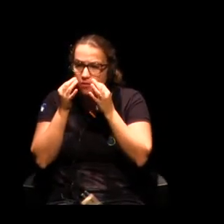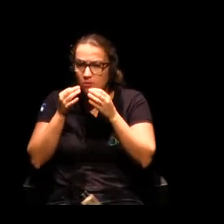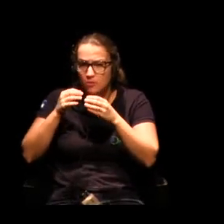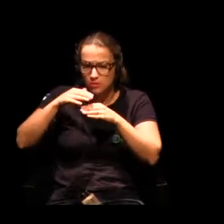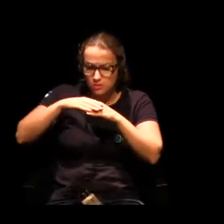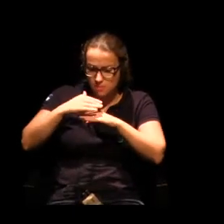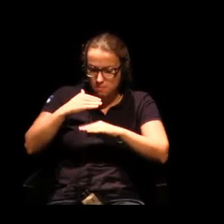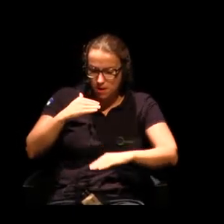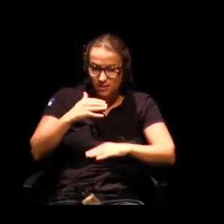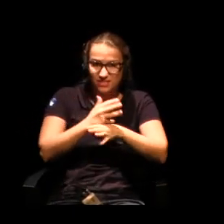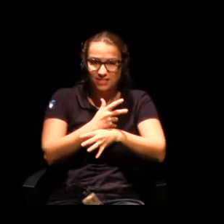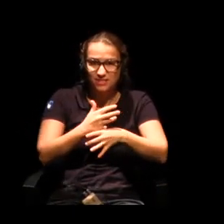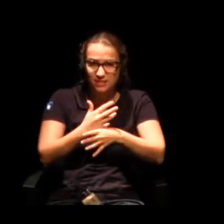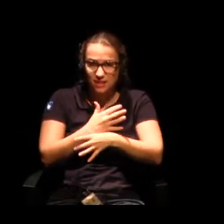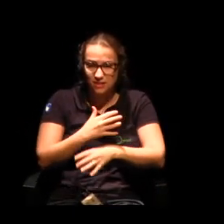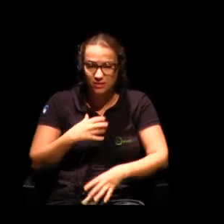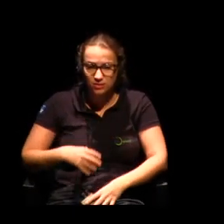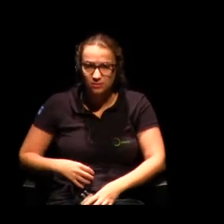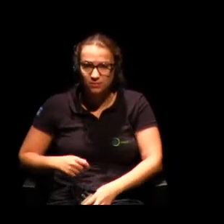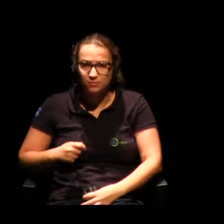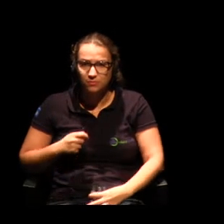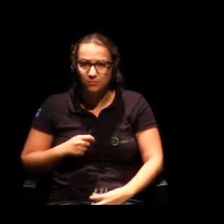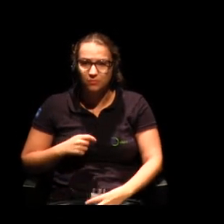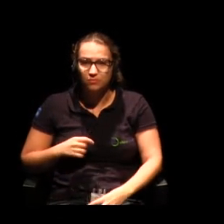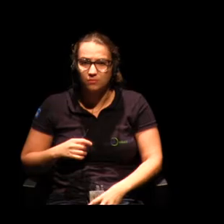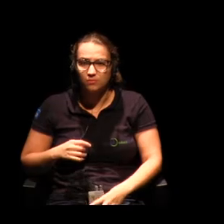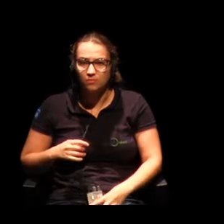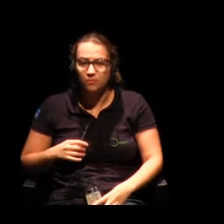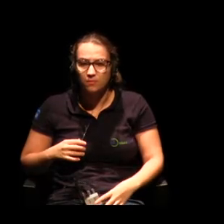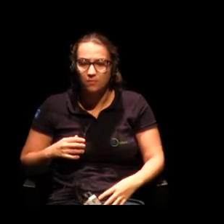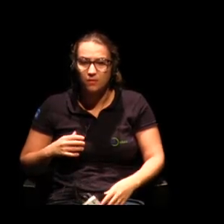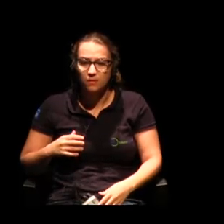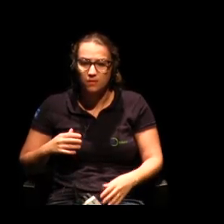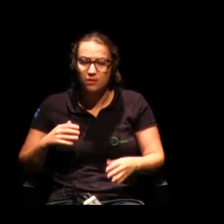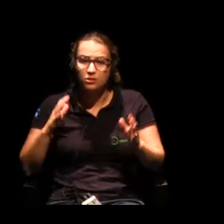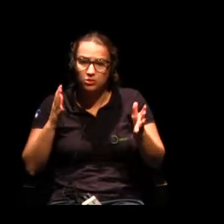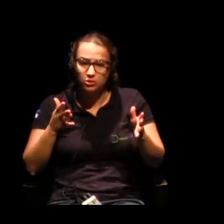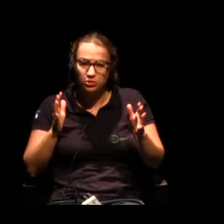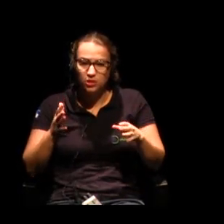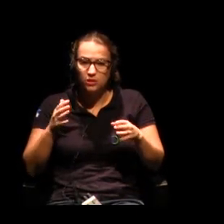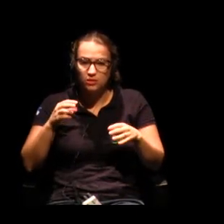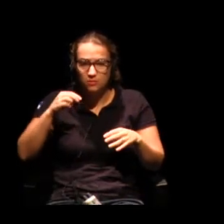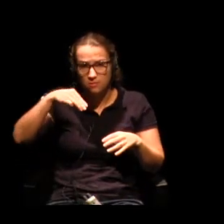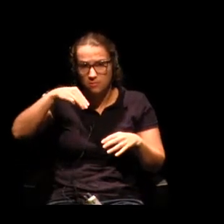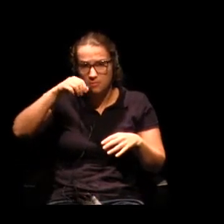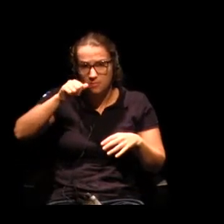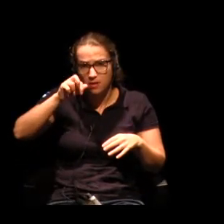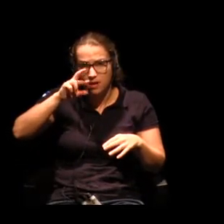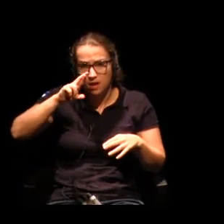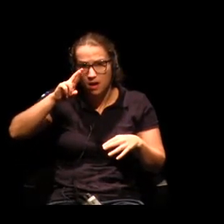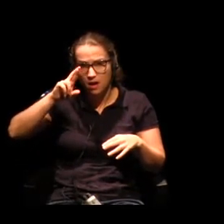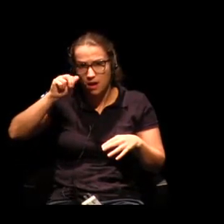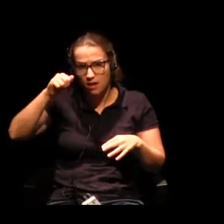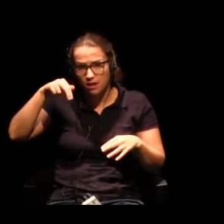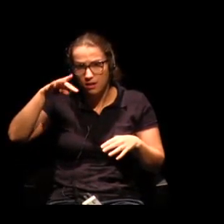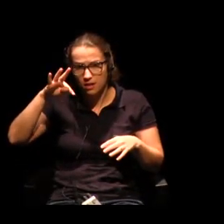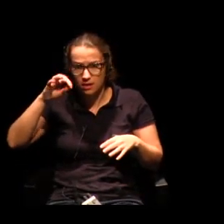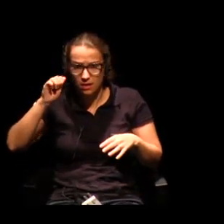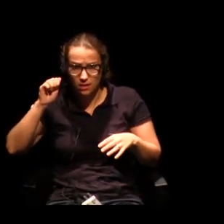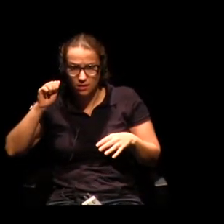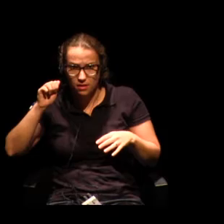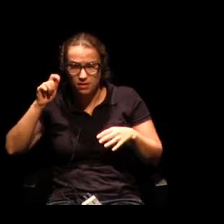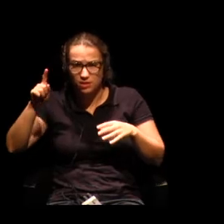equipe observou a parte baixa de Manhattan, e Manhattan já teve